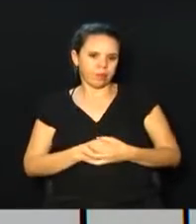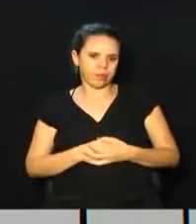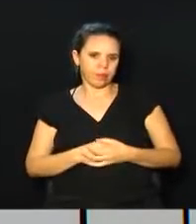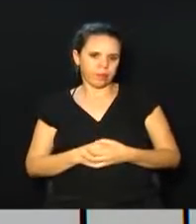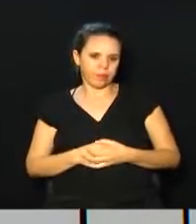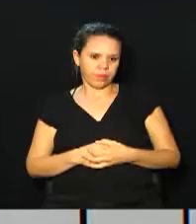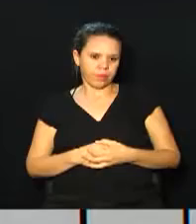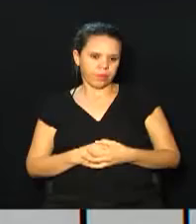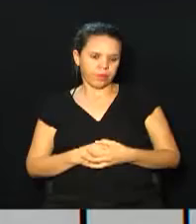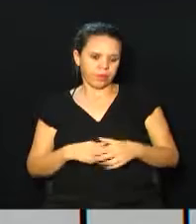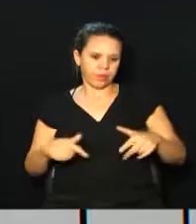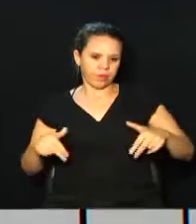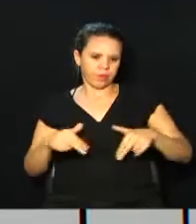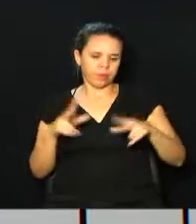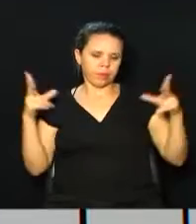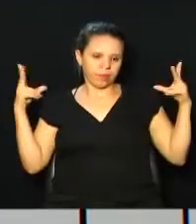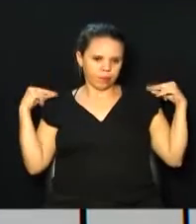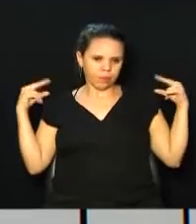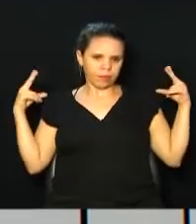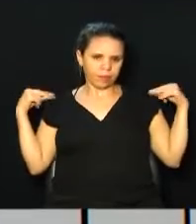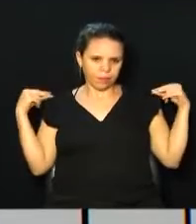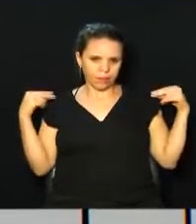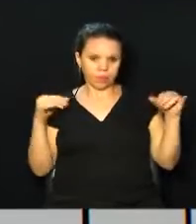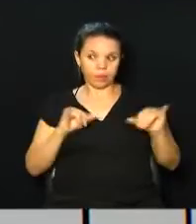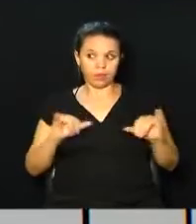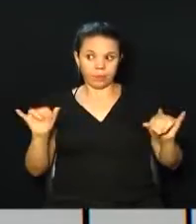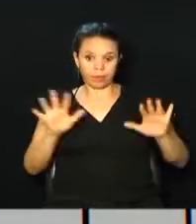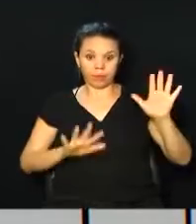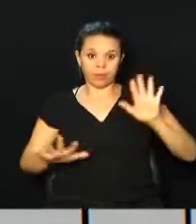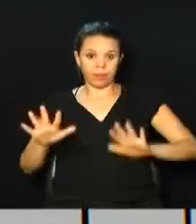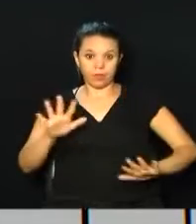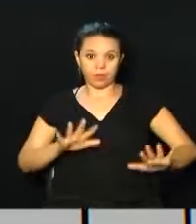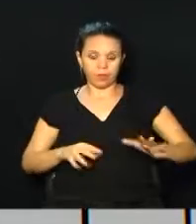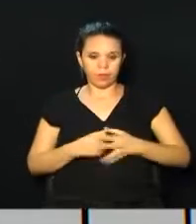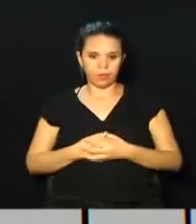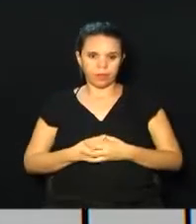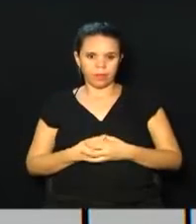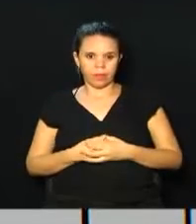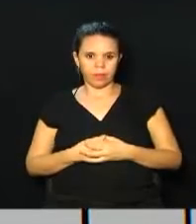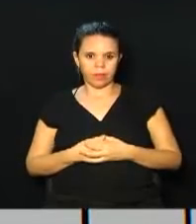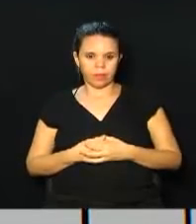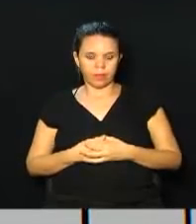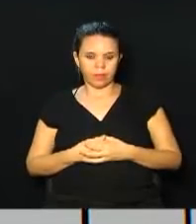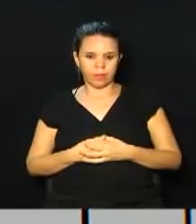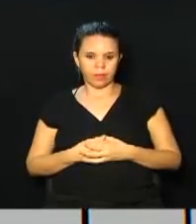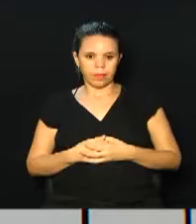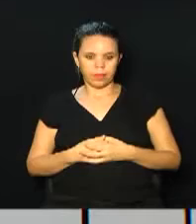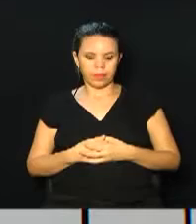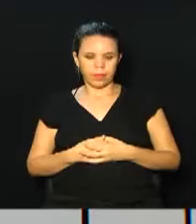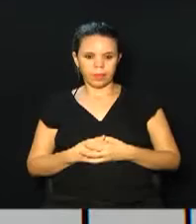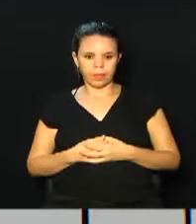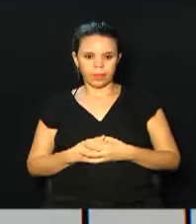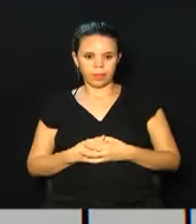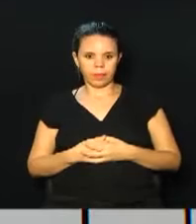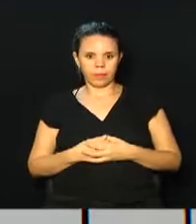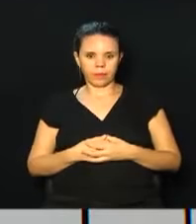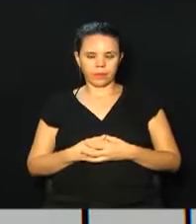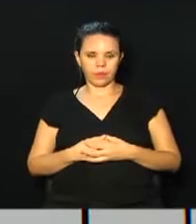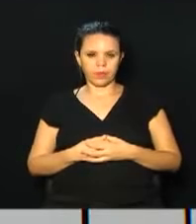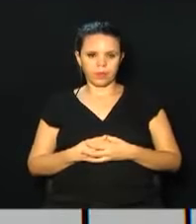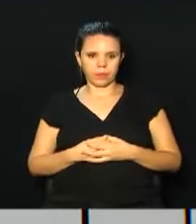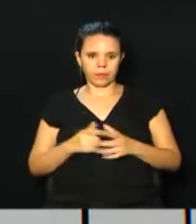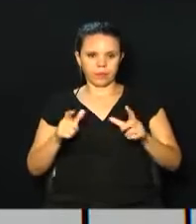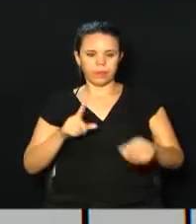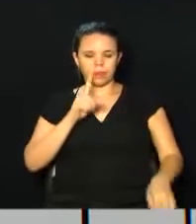tese, pedestres, motoristas desavisados, que acabam se colocando em situação